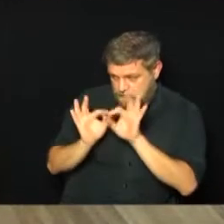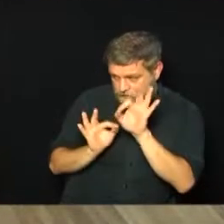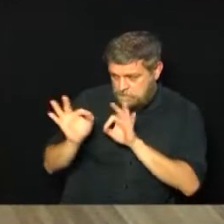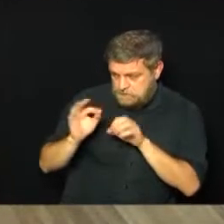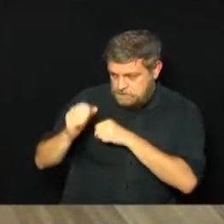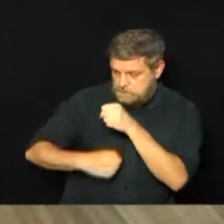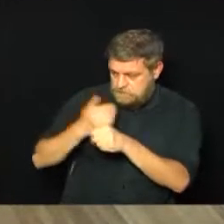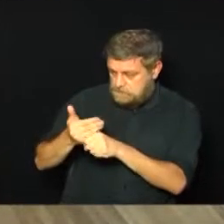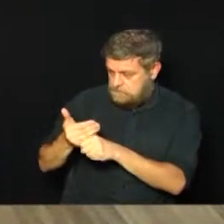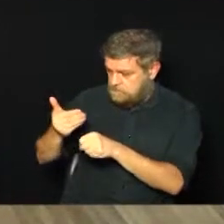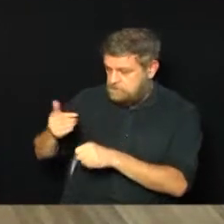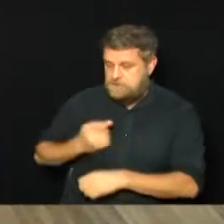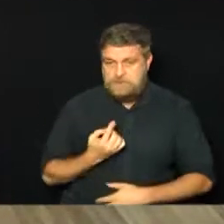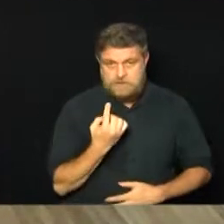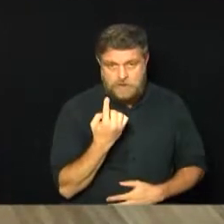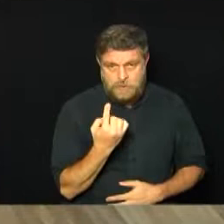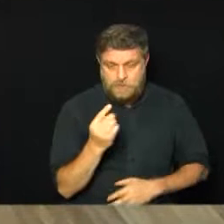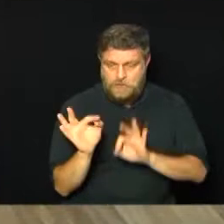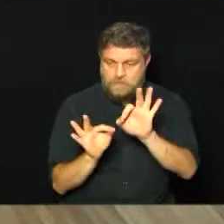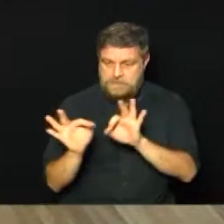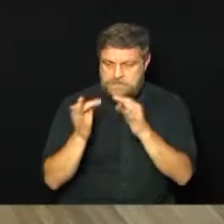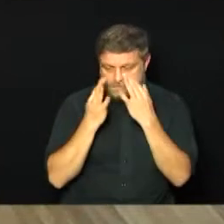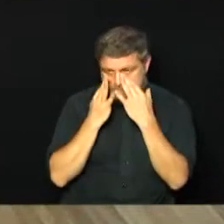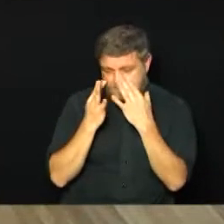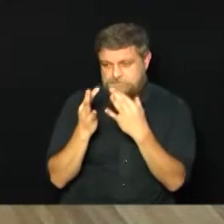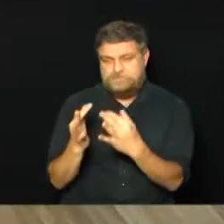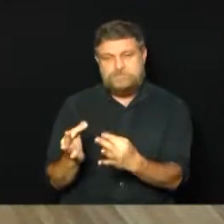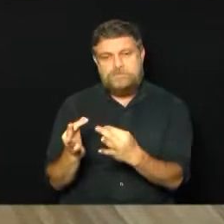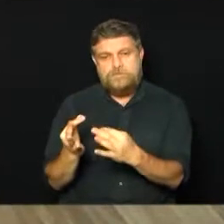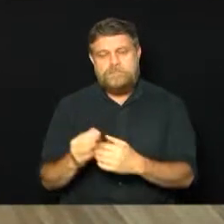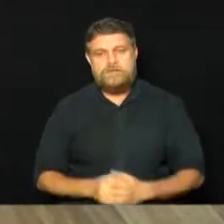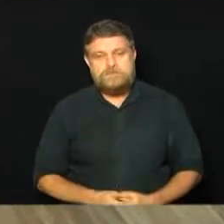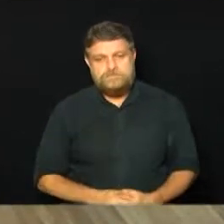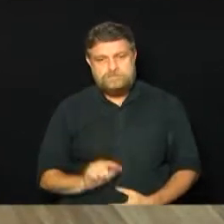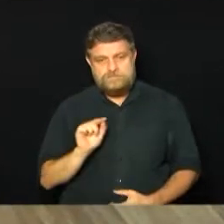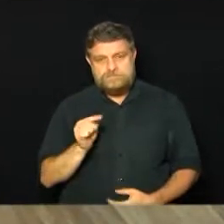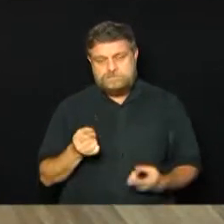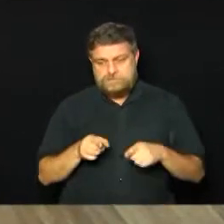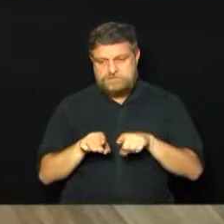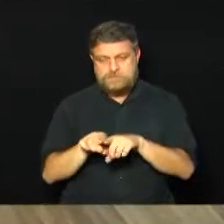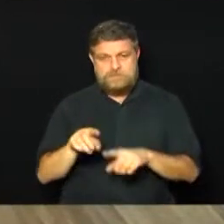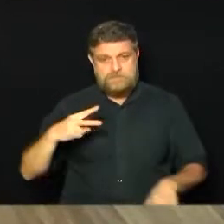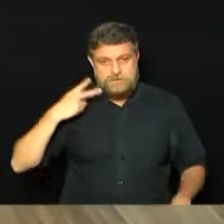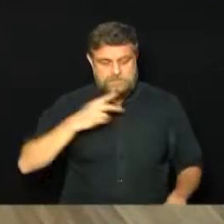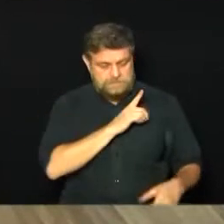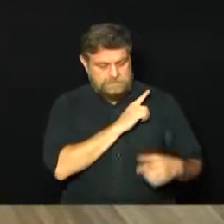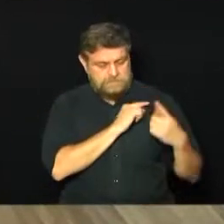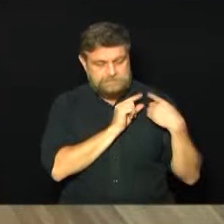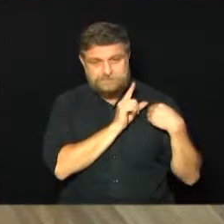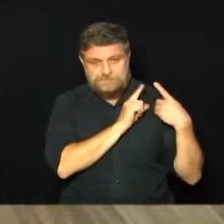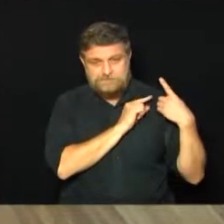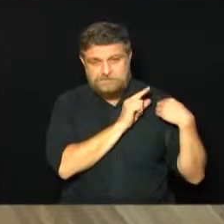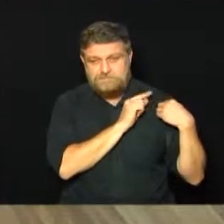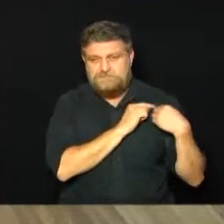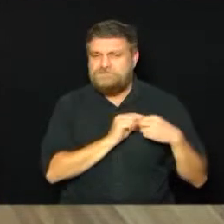passado. Teve um que chamou bastante a atenção de todo mundo, né? E um que é em parceria com o vereador Major Jaime, que fala